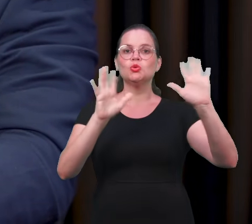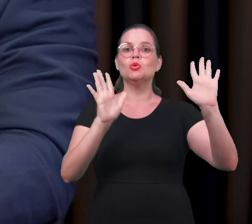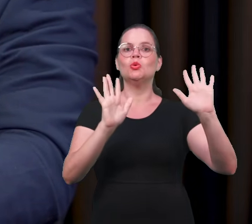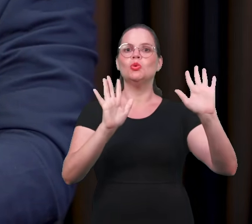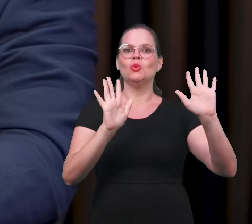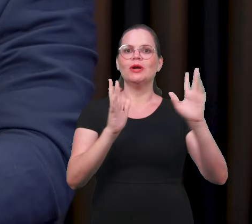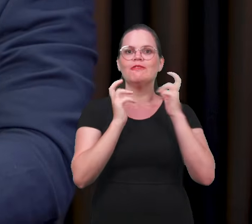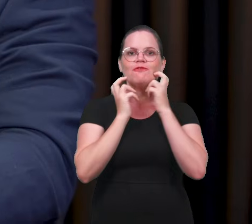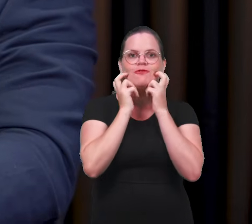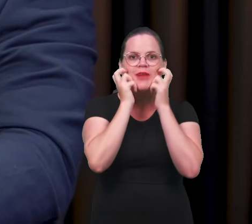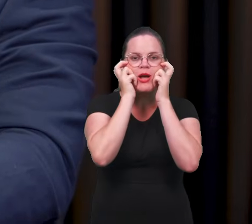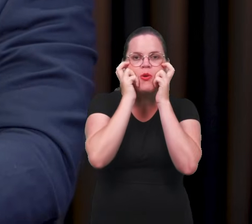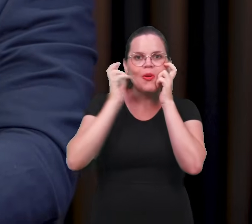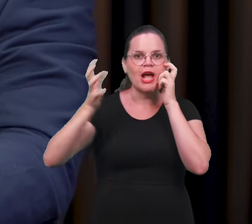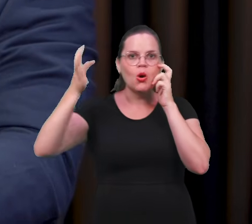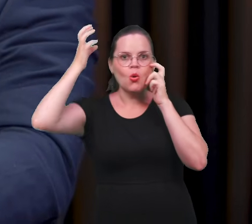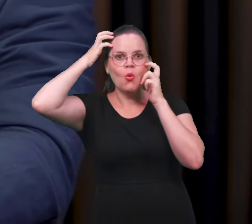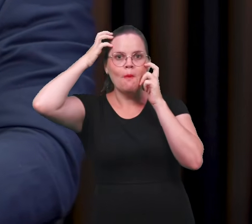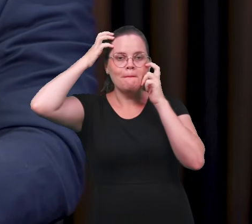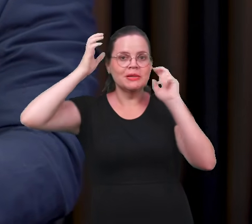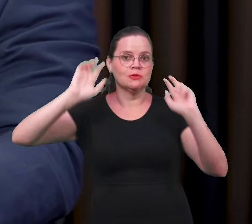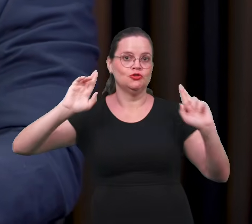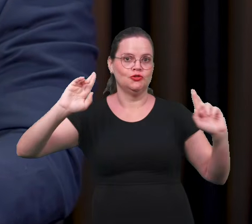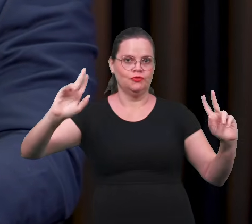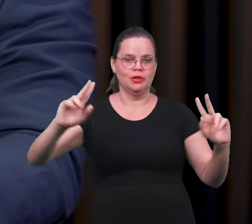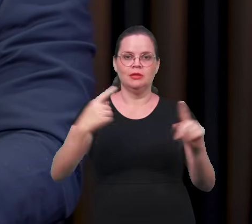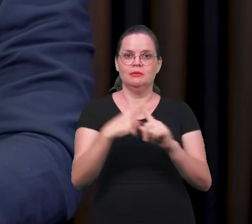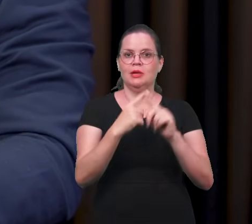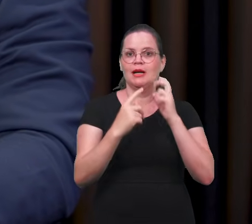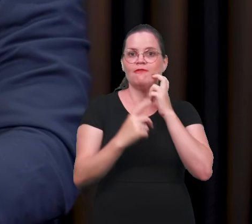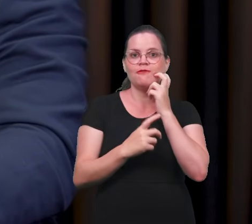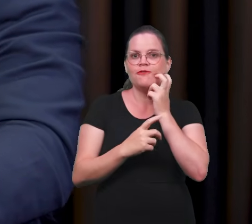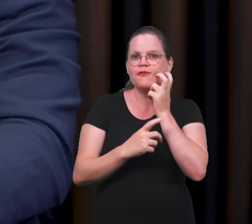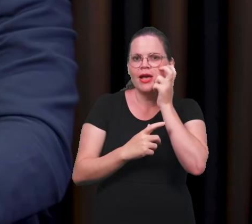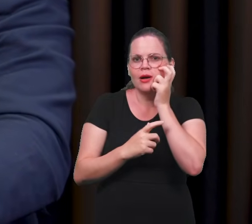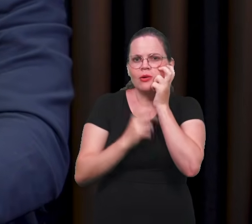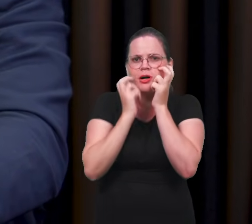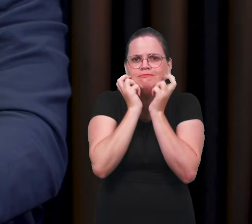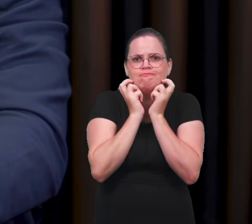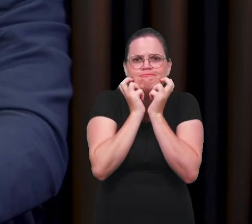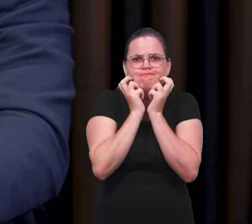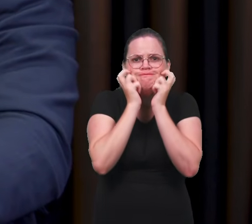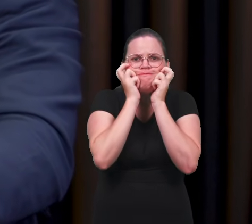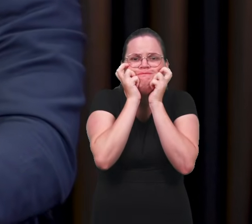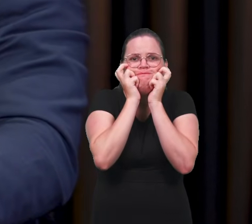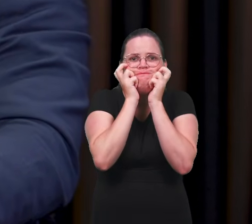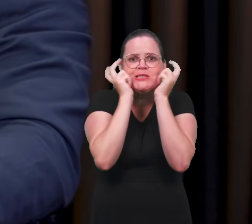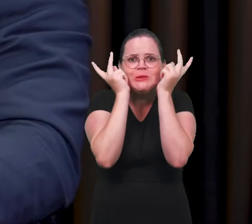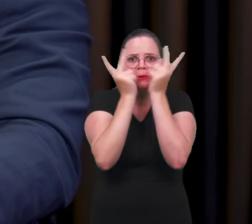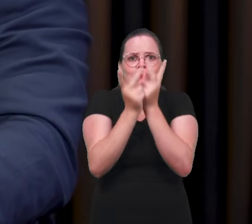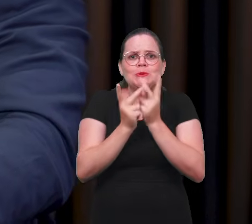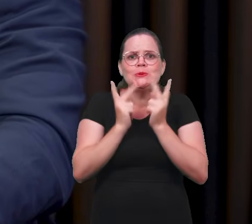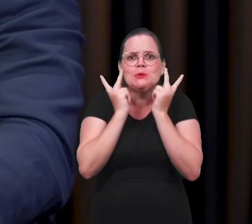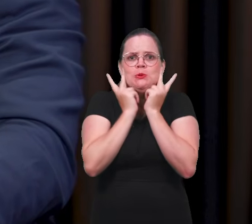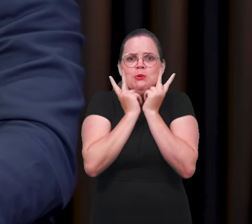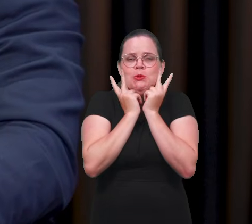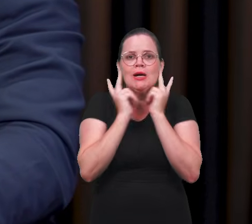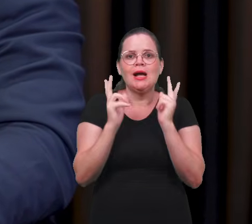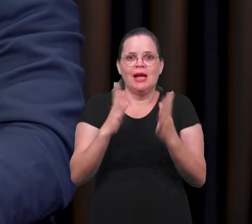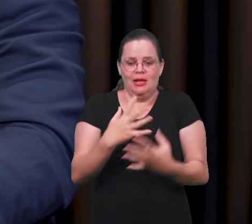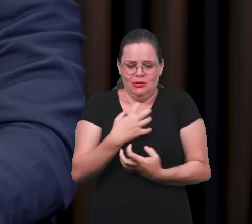maneira interessante. Ela diz assim, que a vergonha, ela faz a pessoa se sentir mal como